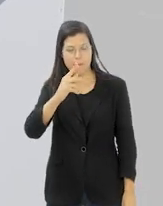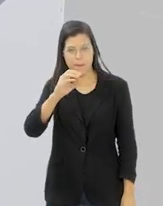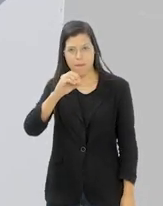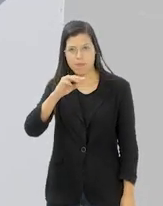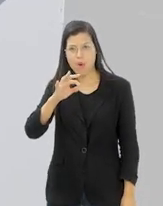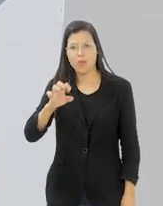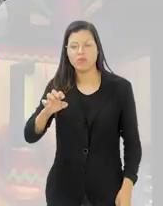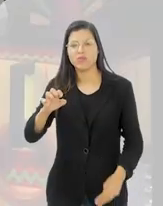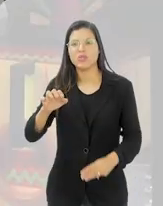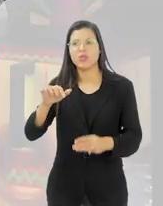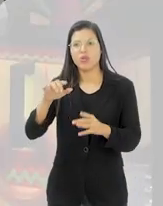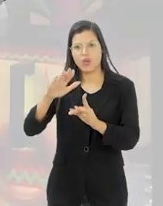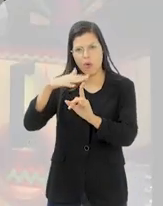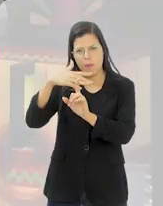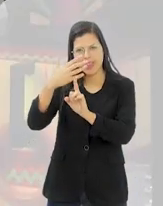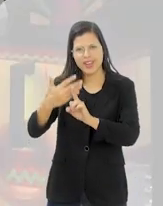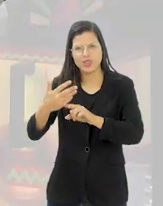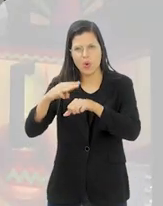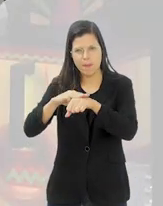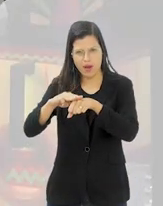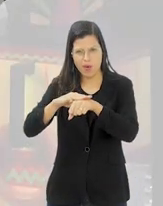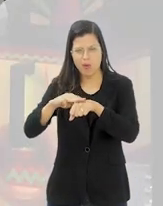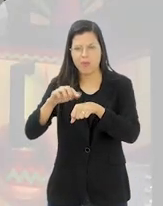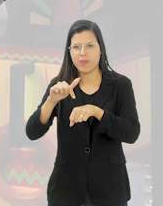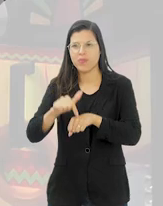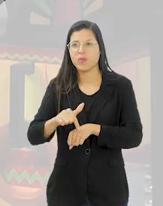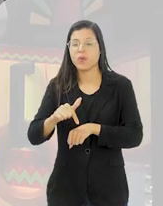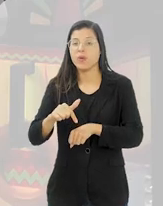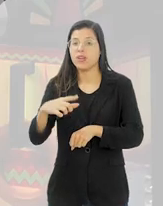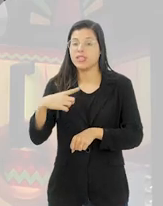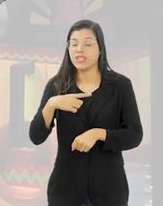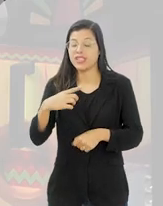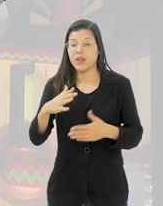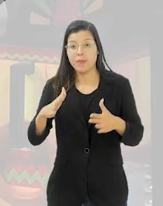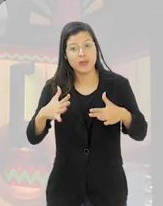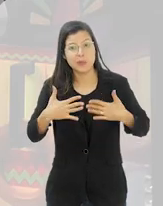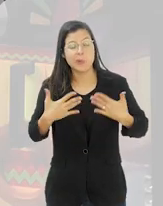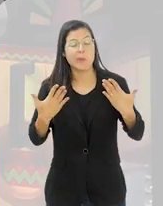especial, homenageou a Marrom. Sim. E aí, a surpresa que nós